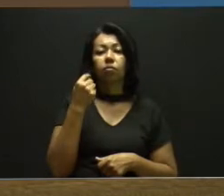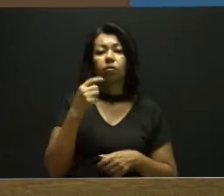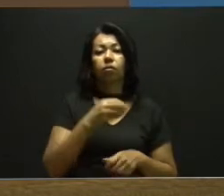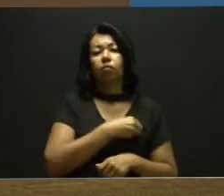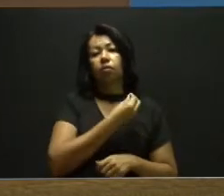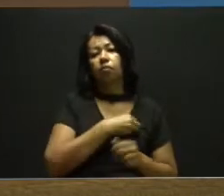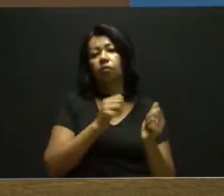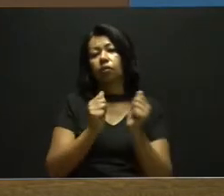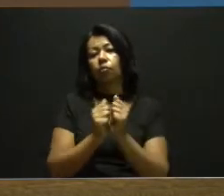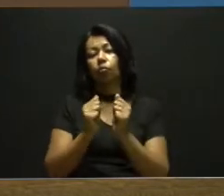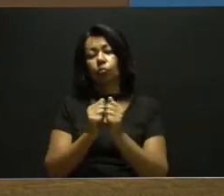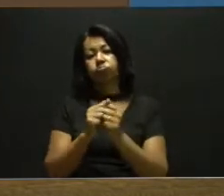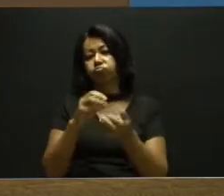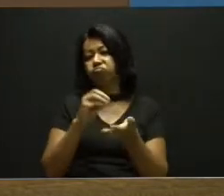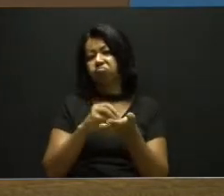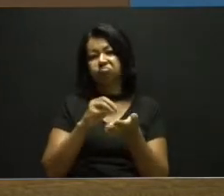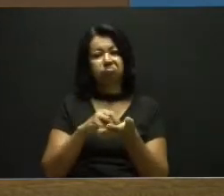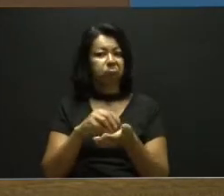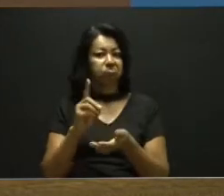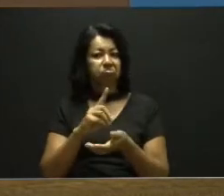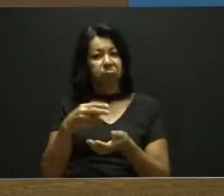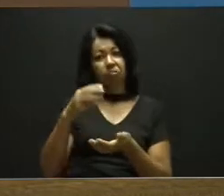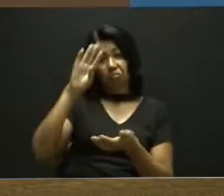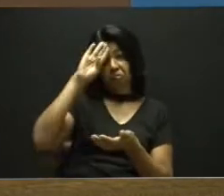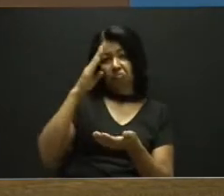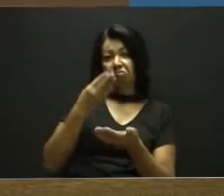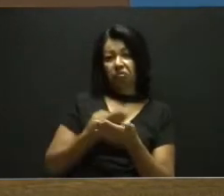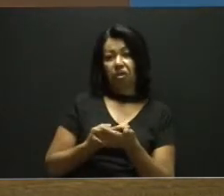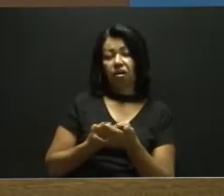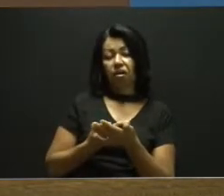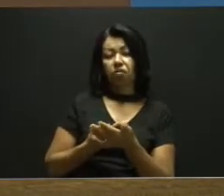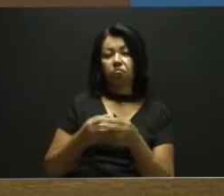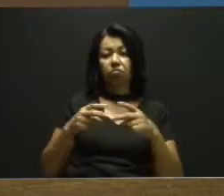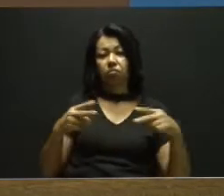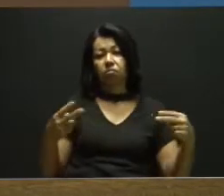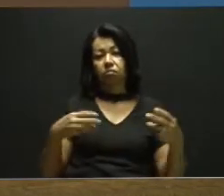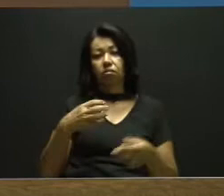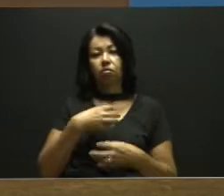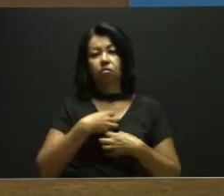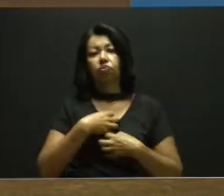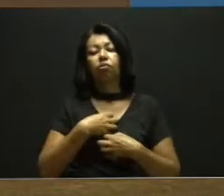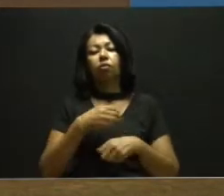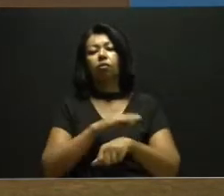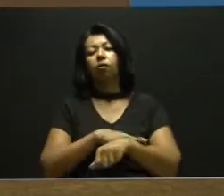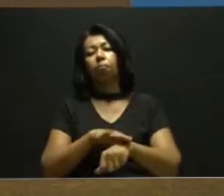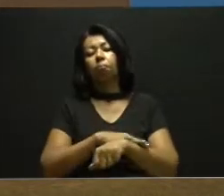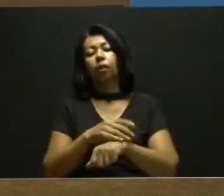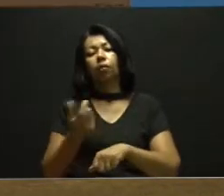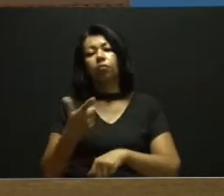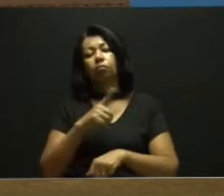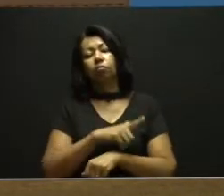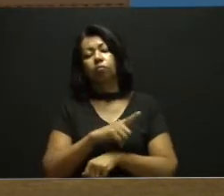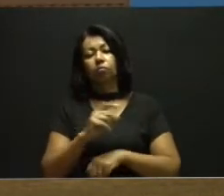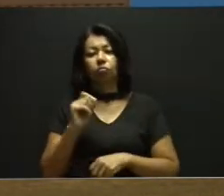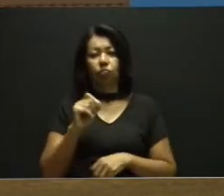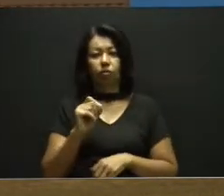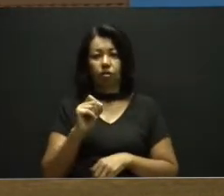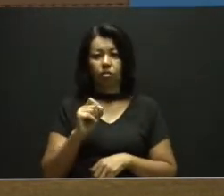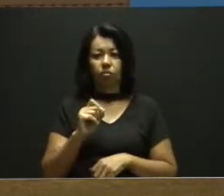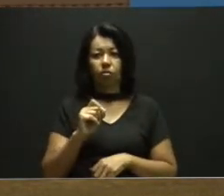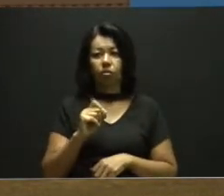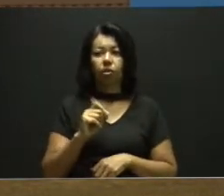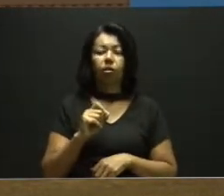com desconfiança vivenciei atos racistas sentir na pele a dimensão da estranheza e me